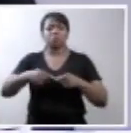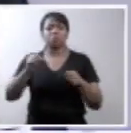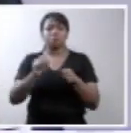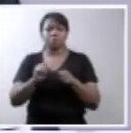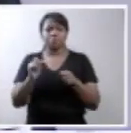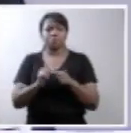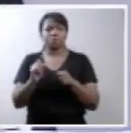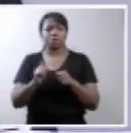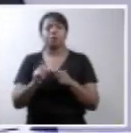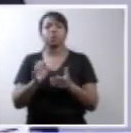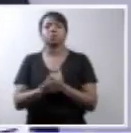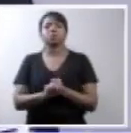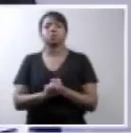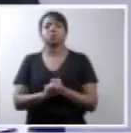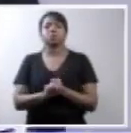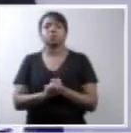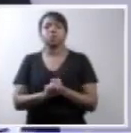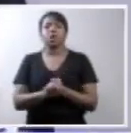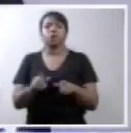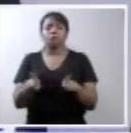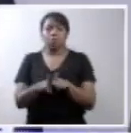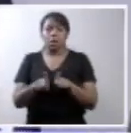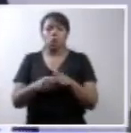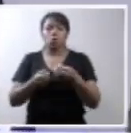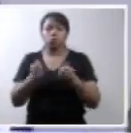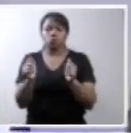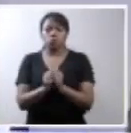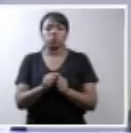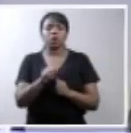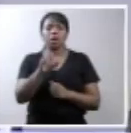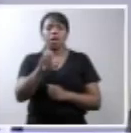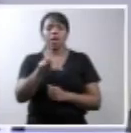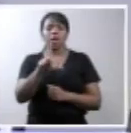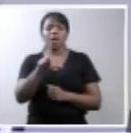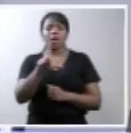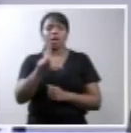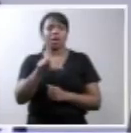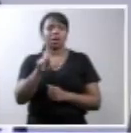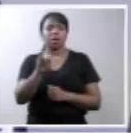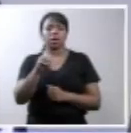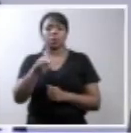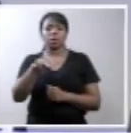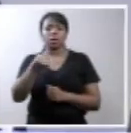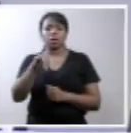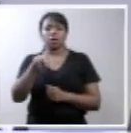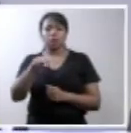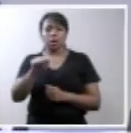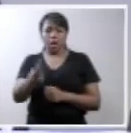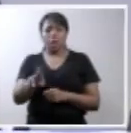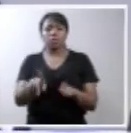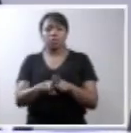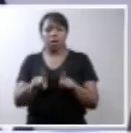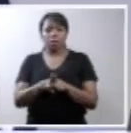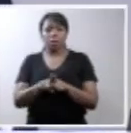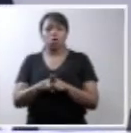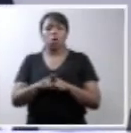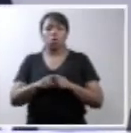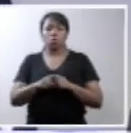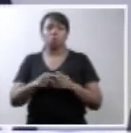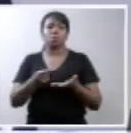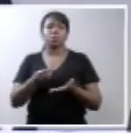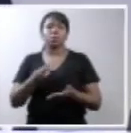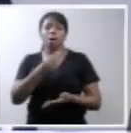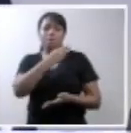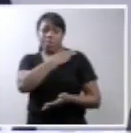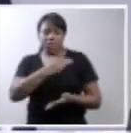debates relativos a liminar ouvi de um experiente colega do tribunal